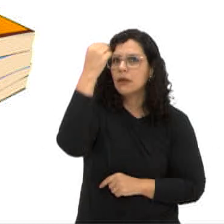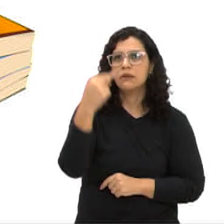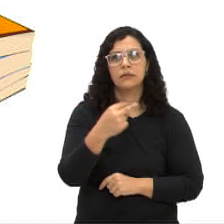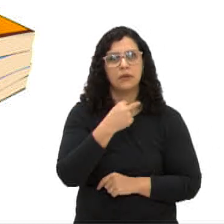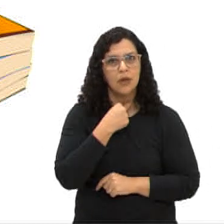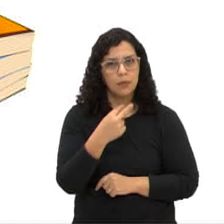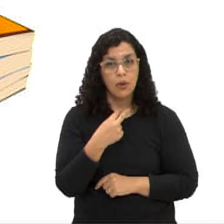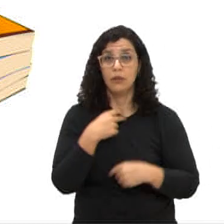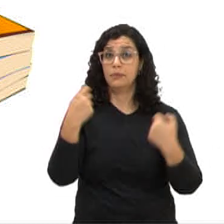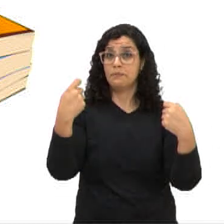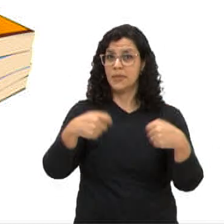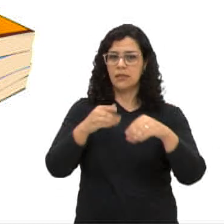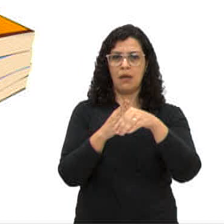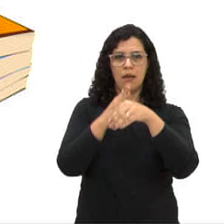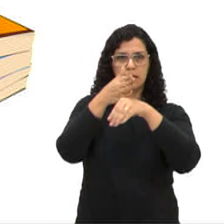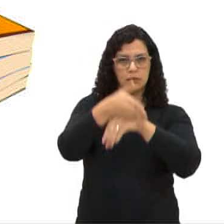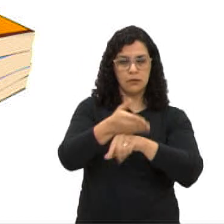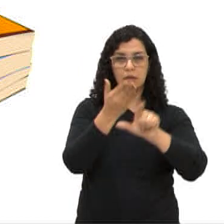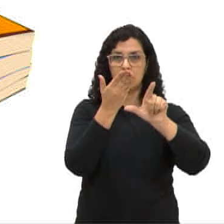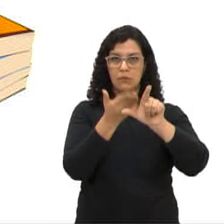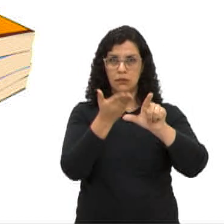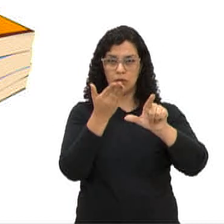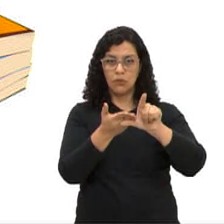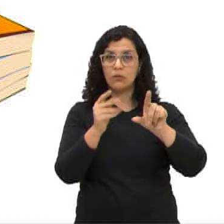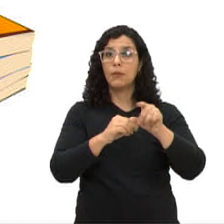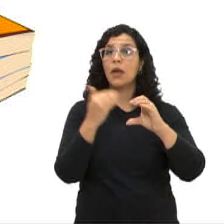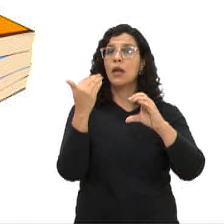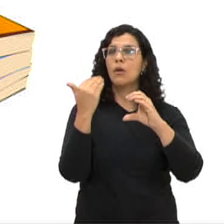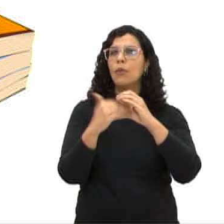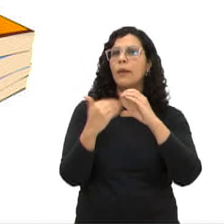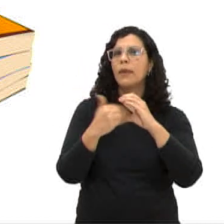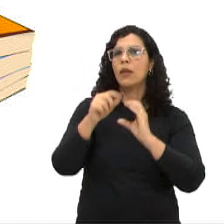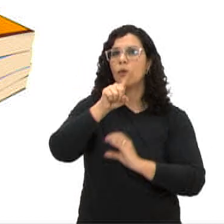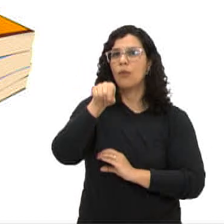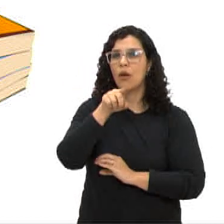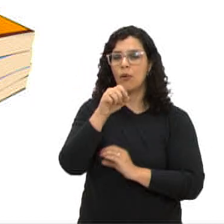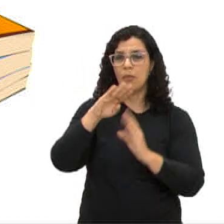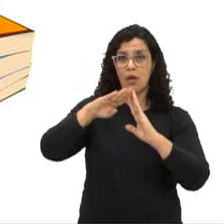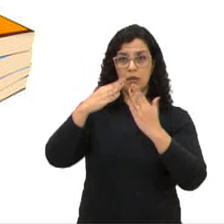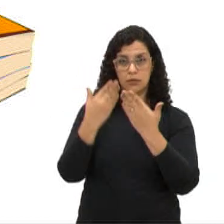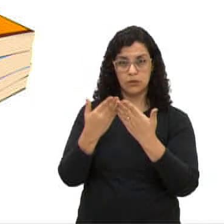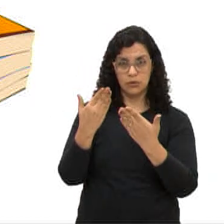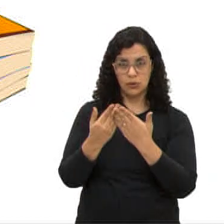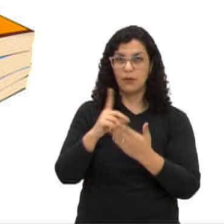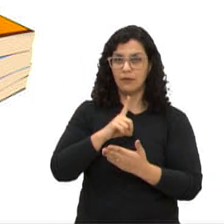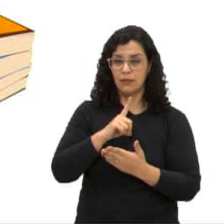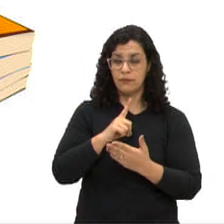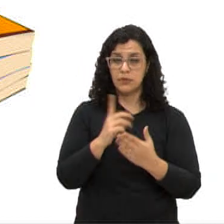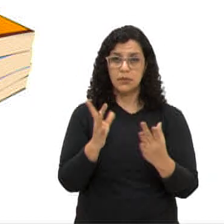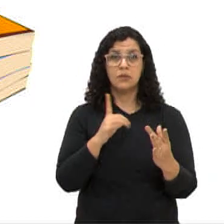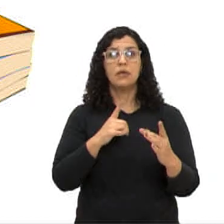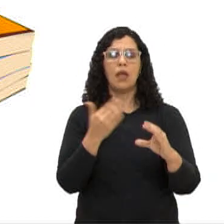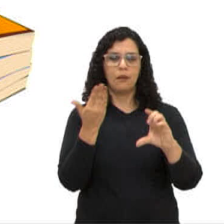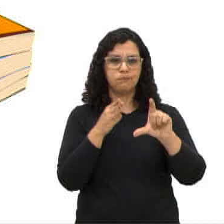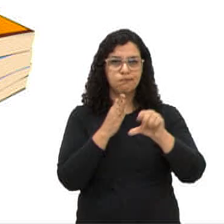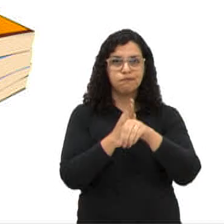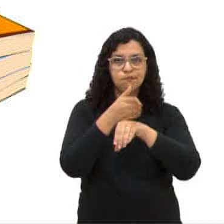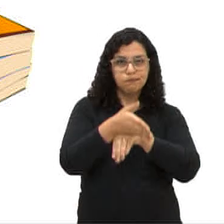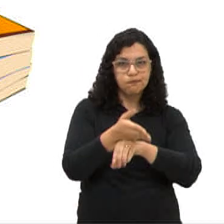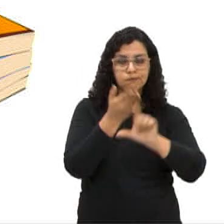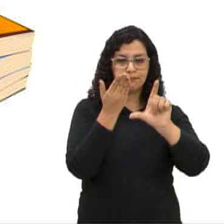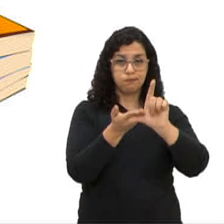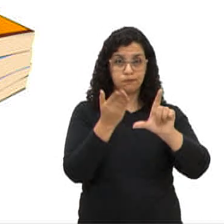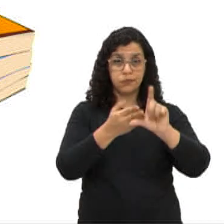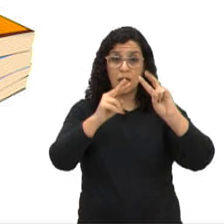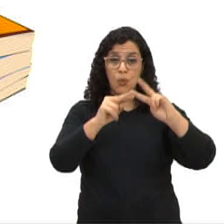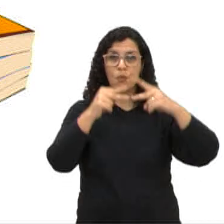de se conectar à plataforma utilizando o seu e-mail @escola. Quando você se conecta lá, para efetivar a sua presença